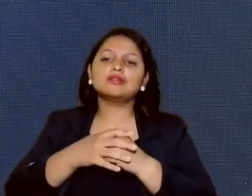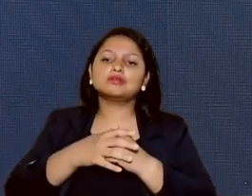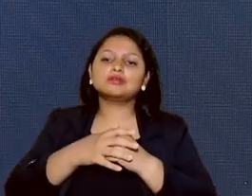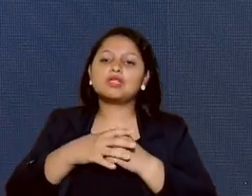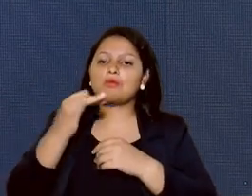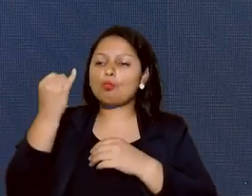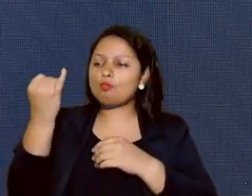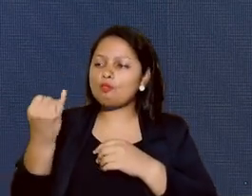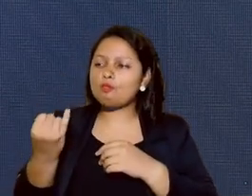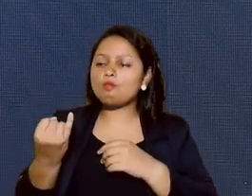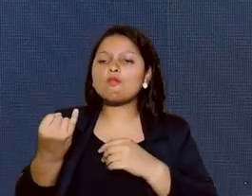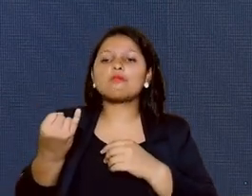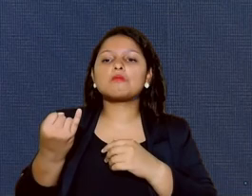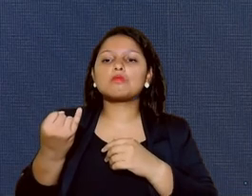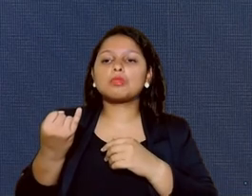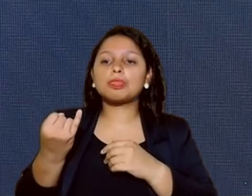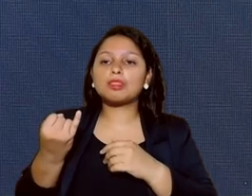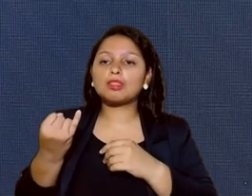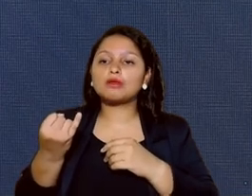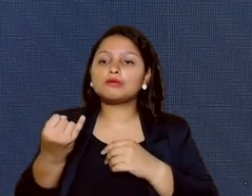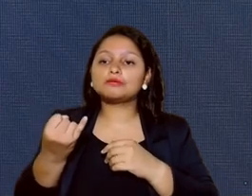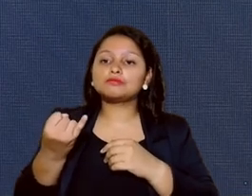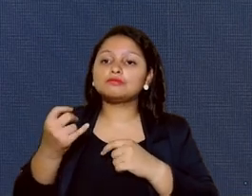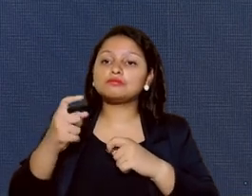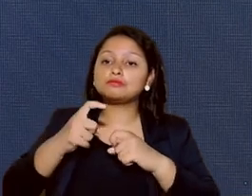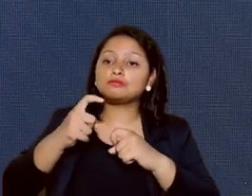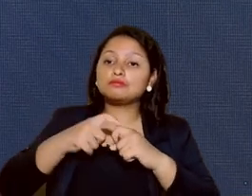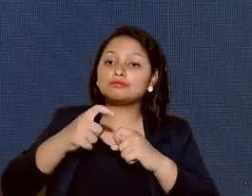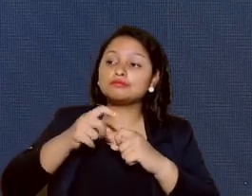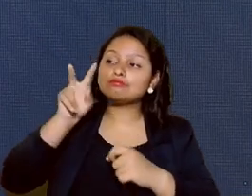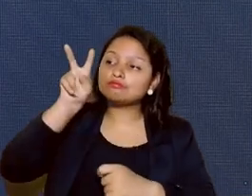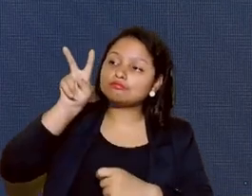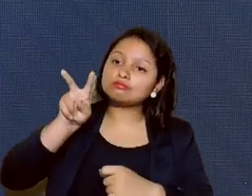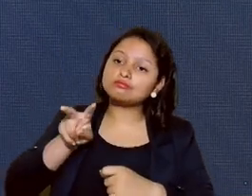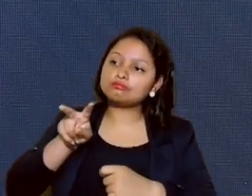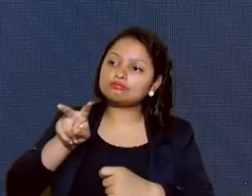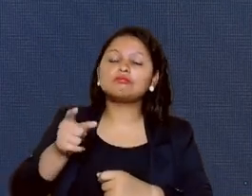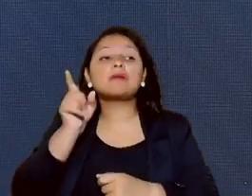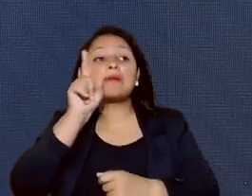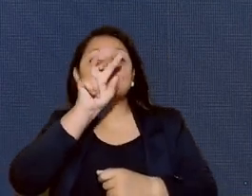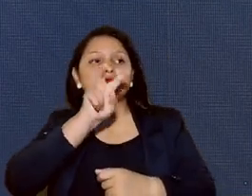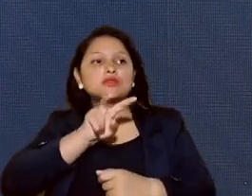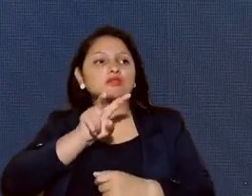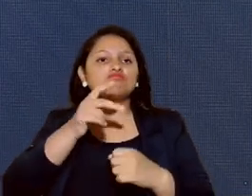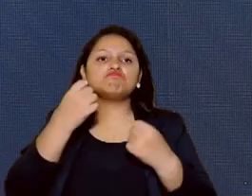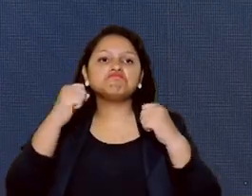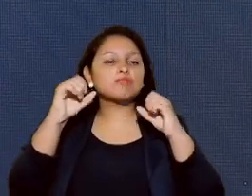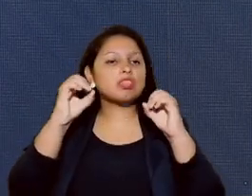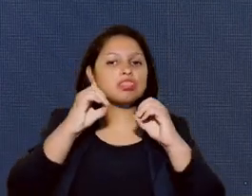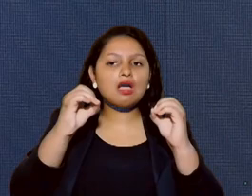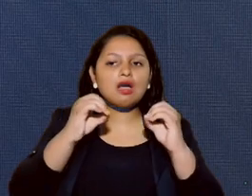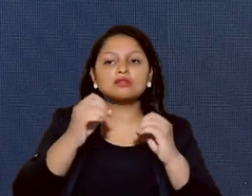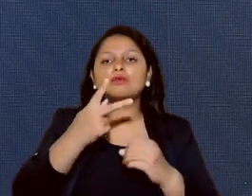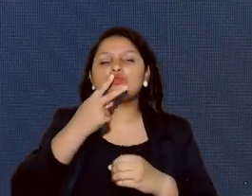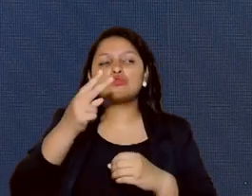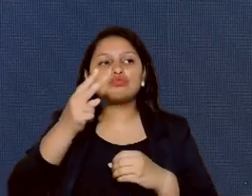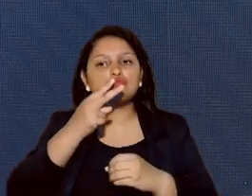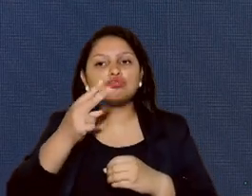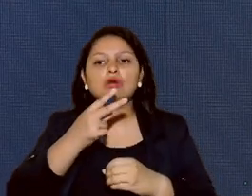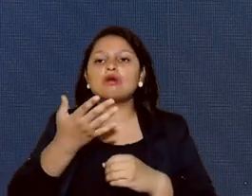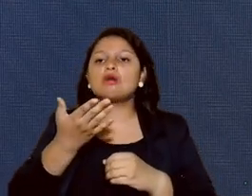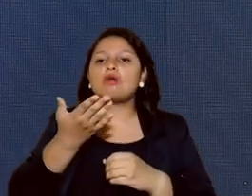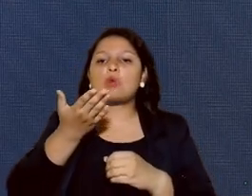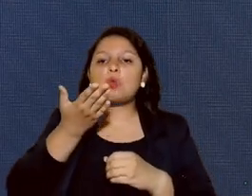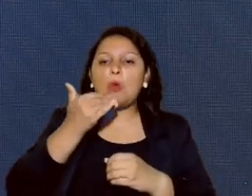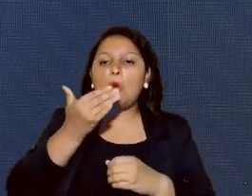etc etc e vai ter um outro que por algum motivo não pratica exercício é fuma tem hábitos de